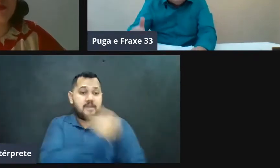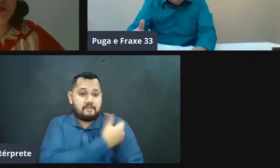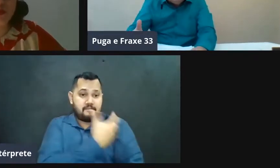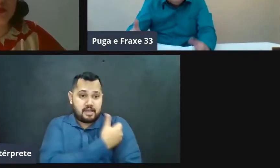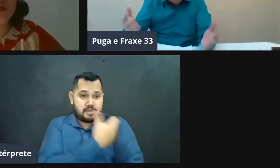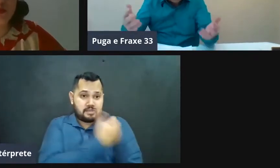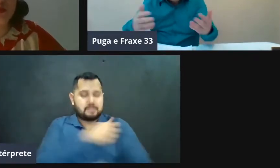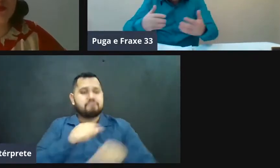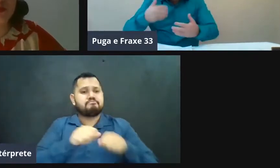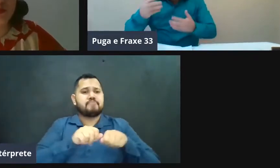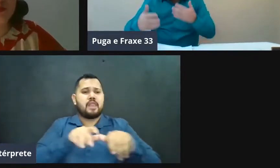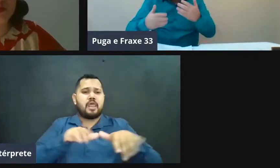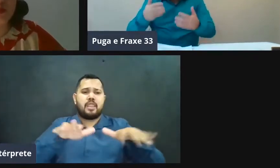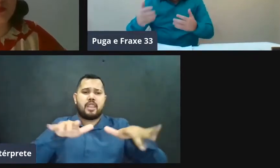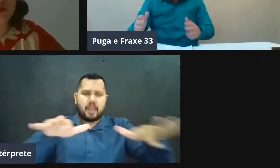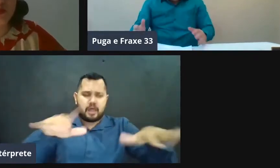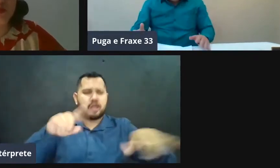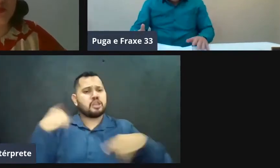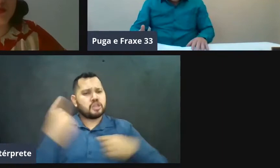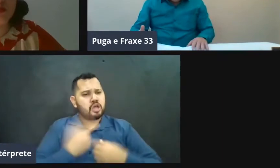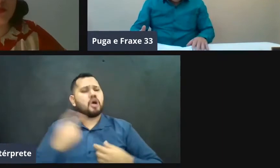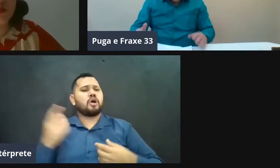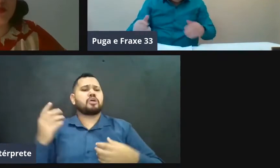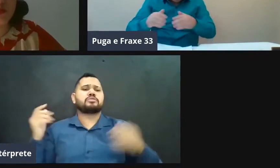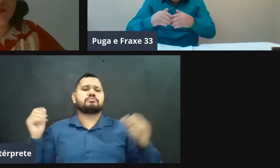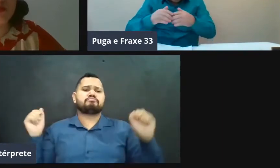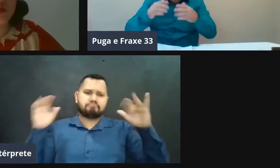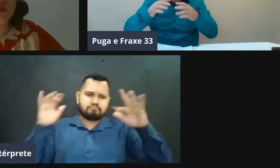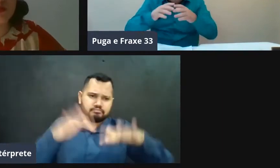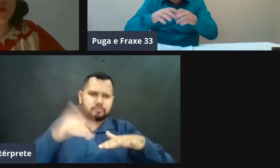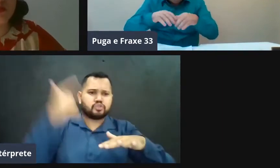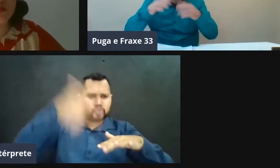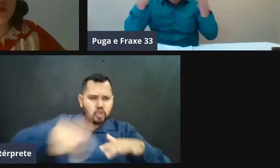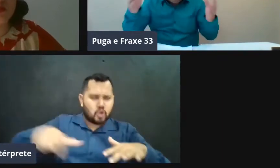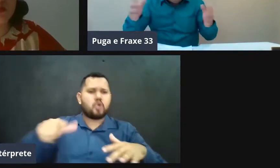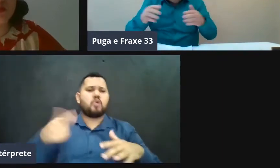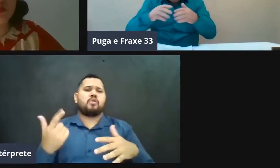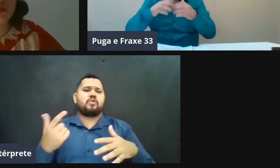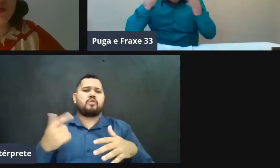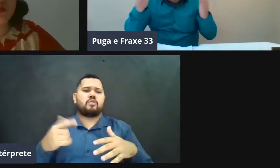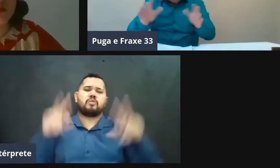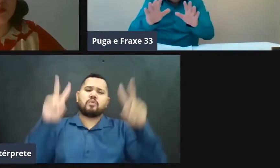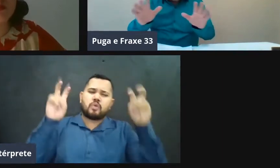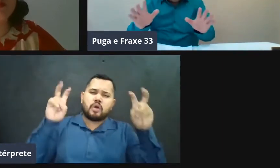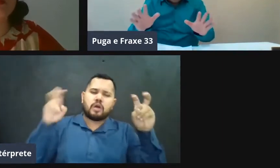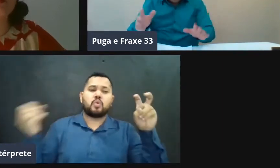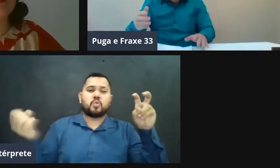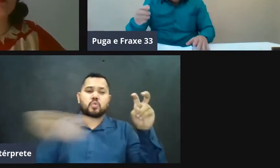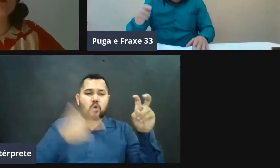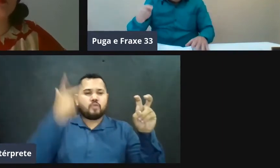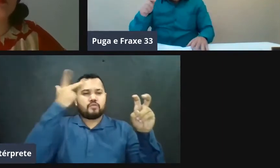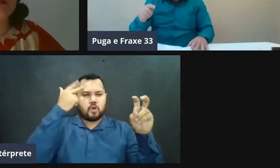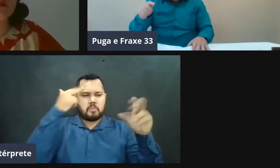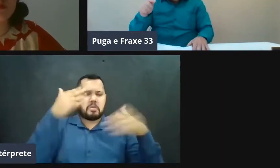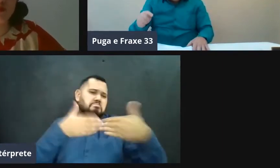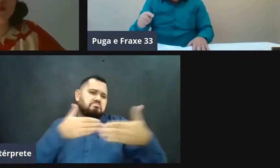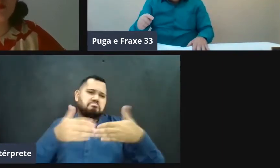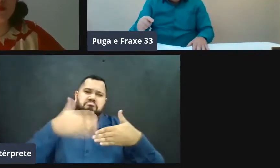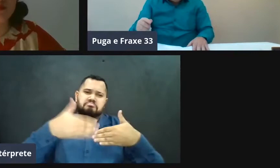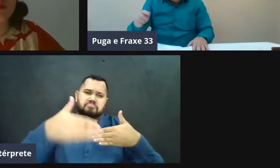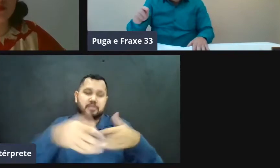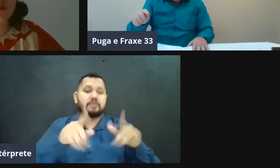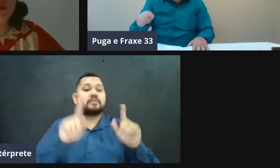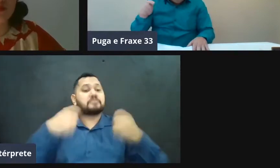alcance a todos e nós possamos voltar, né, ao novo normal, ou o nome que se dê. Mas preciso